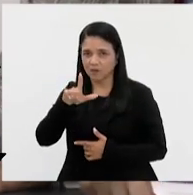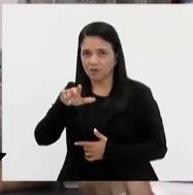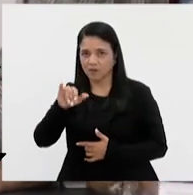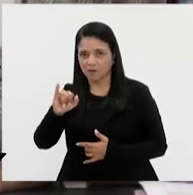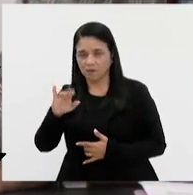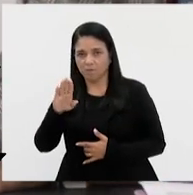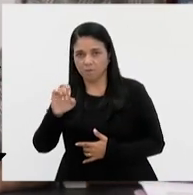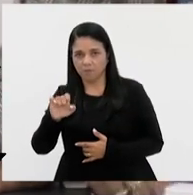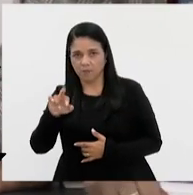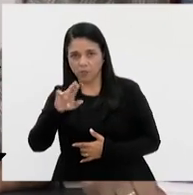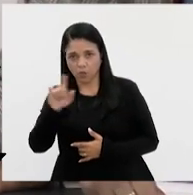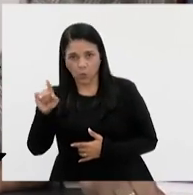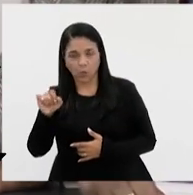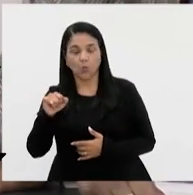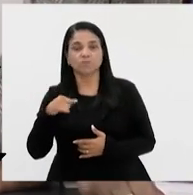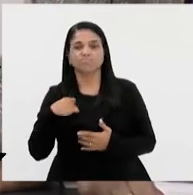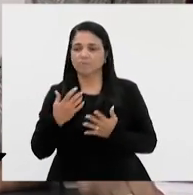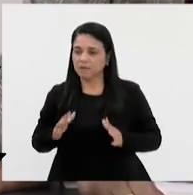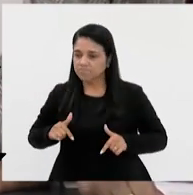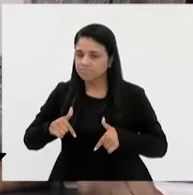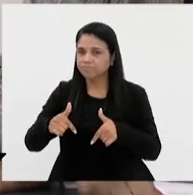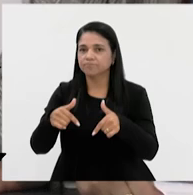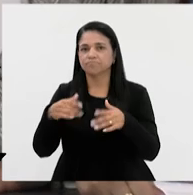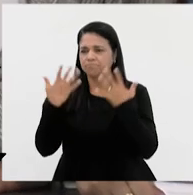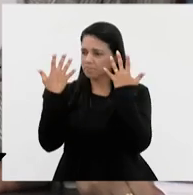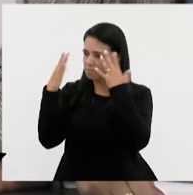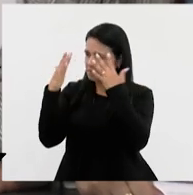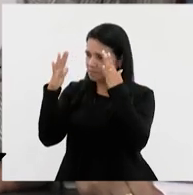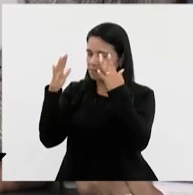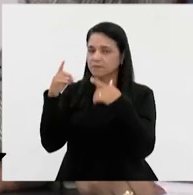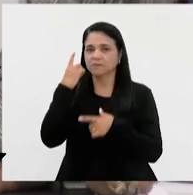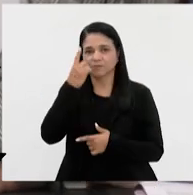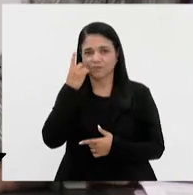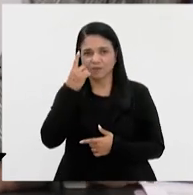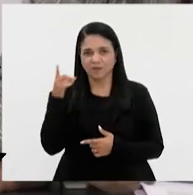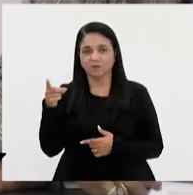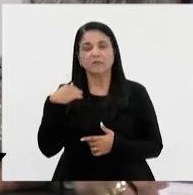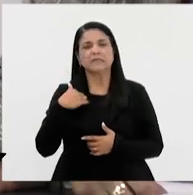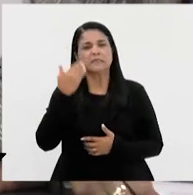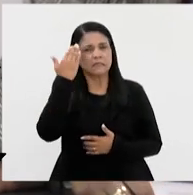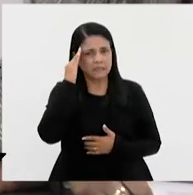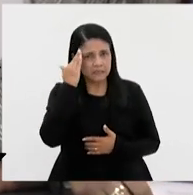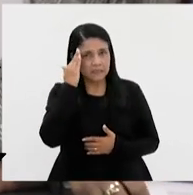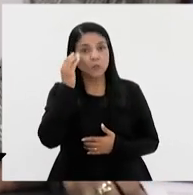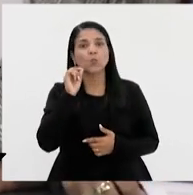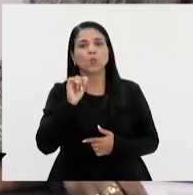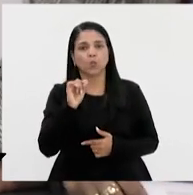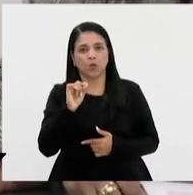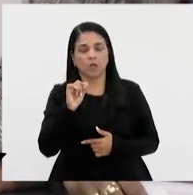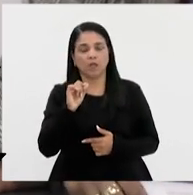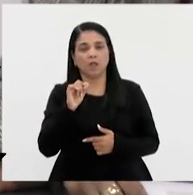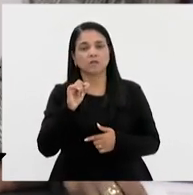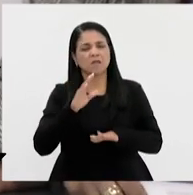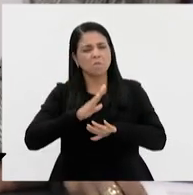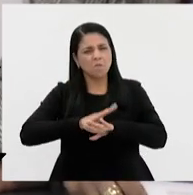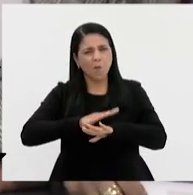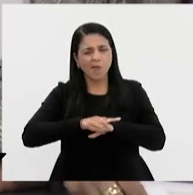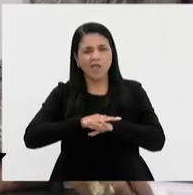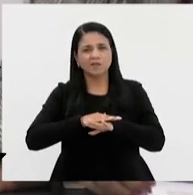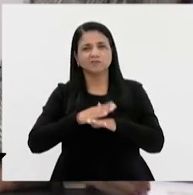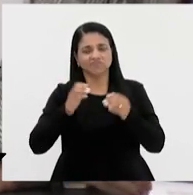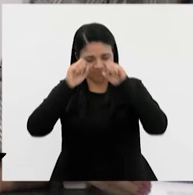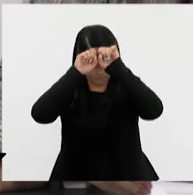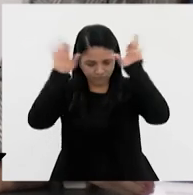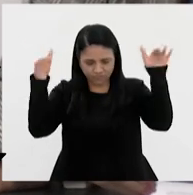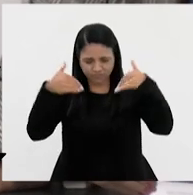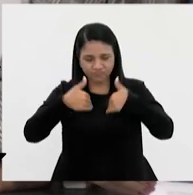fato, está até com a gente aqui. Parabéns pela iniciativa, deputado, por entender que, de fato, em muitos momentos, a pessoa com transtorno de